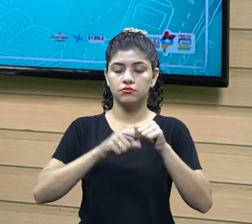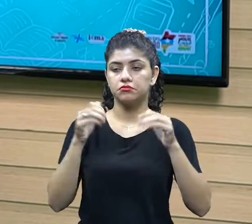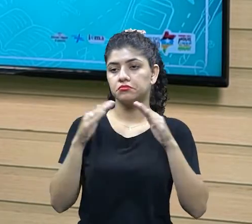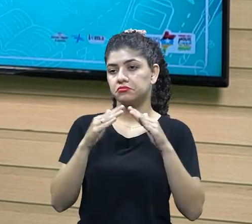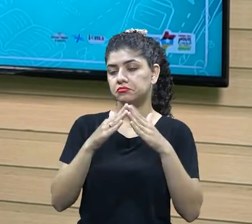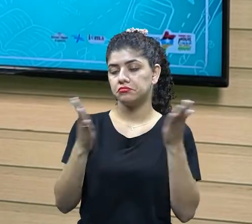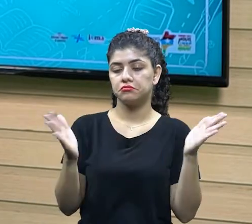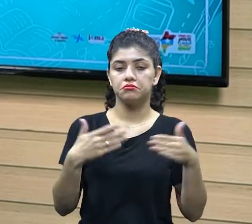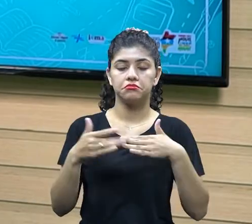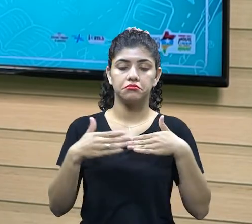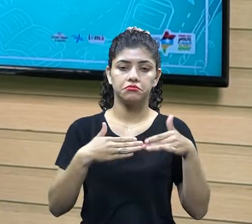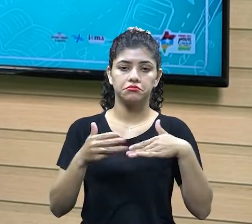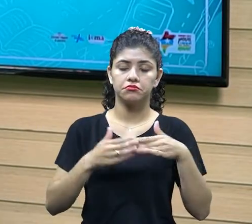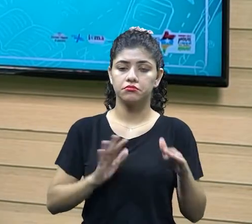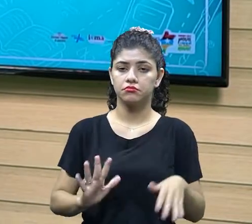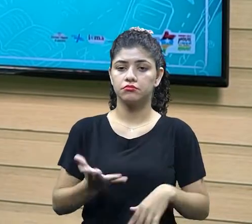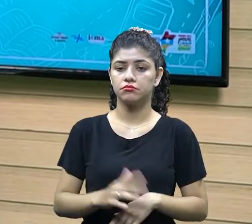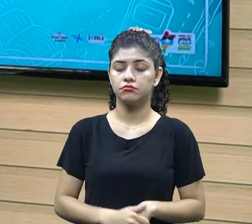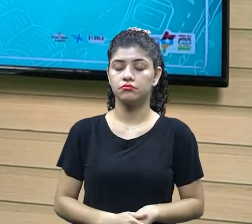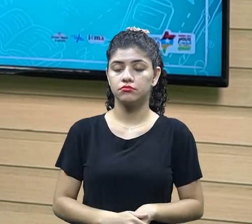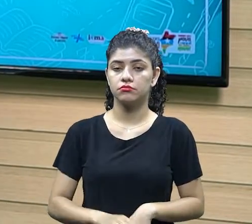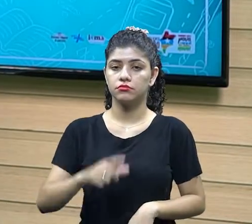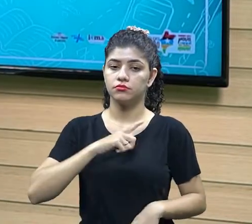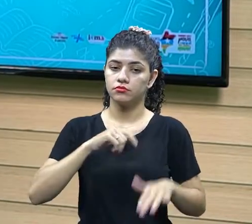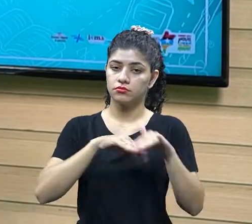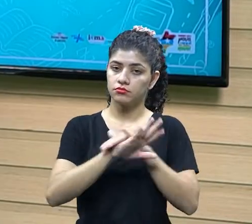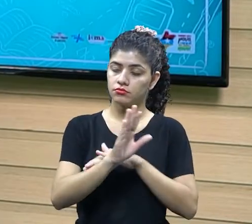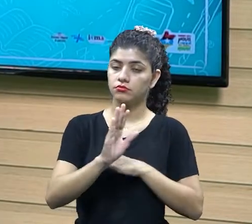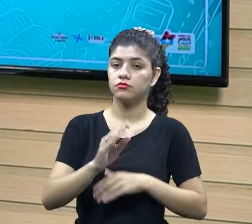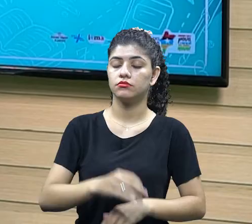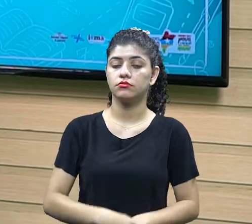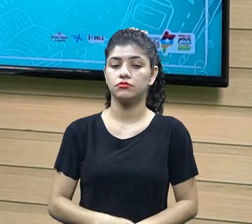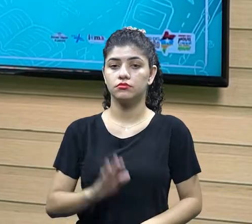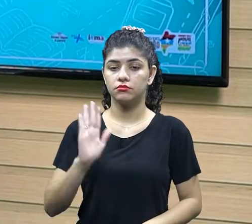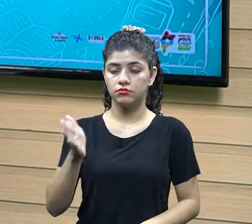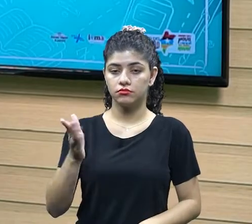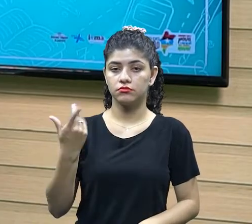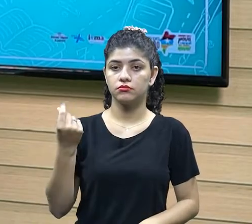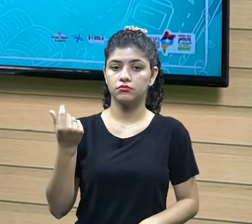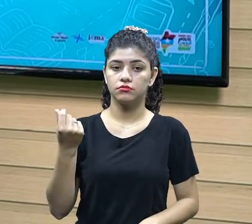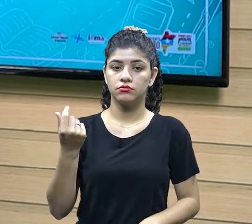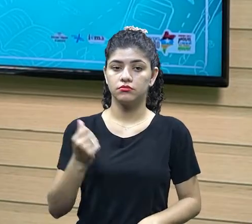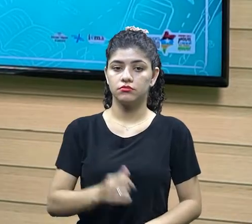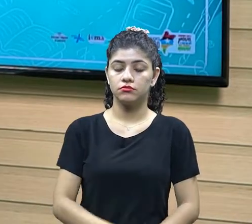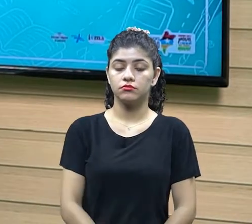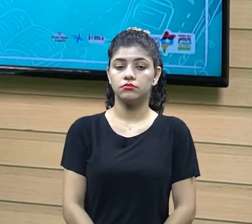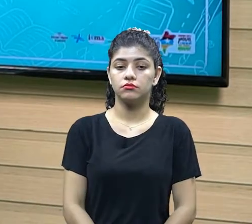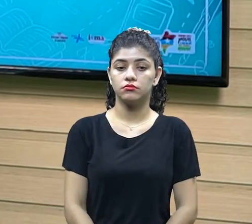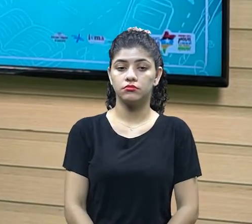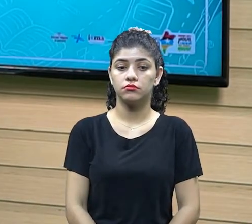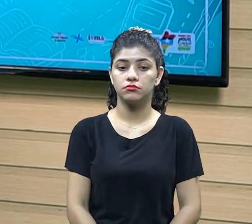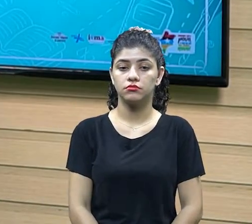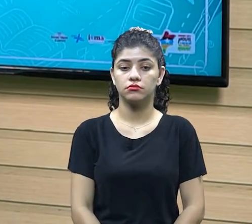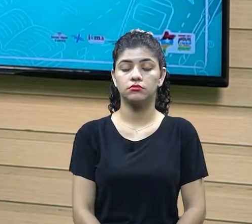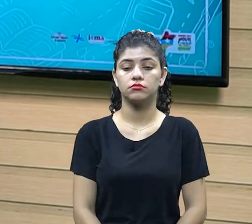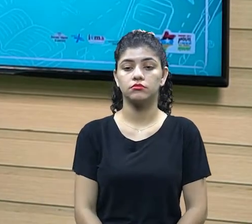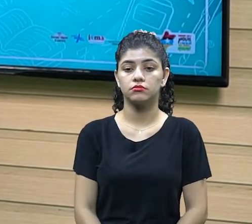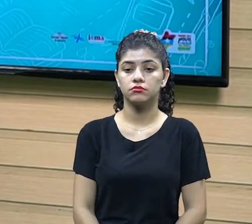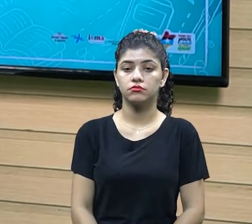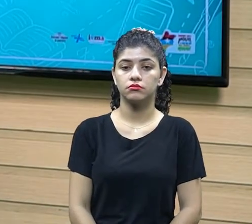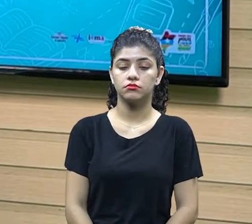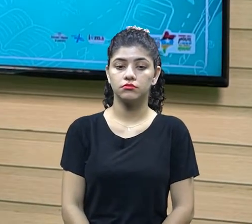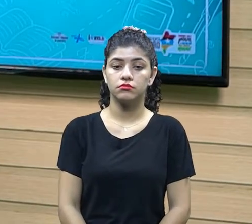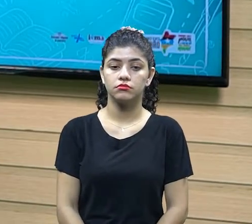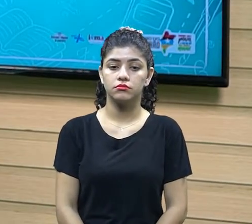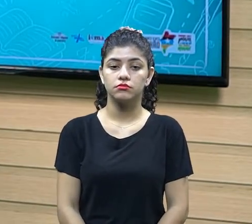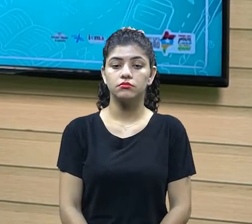precise fazer uma reforma na sua casa, alguma coisa assim de urgência, ele tem esse dinheiro lá que vai salvar ele de ter gastos maiores,